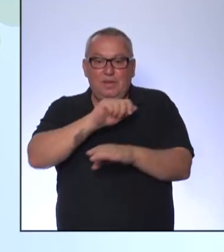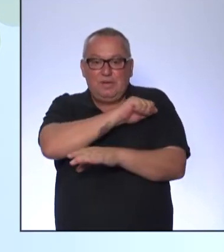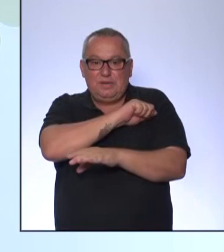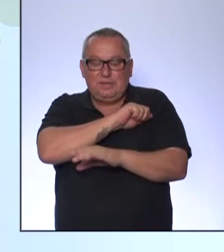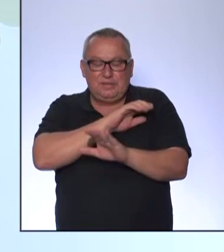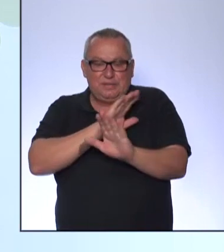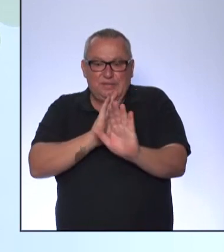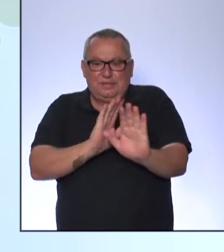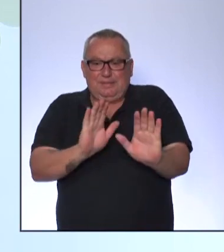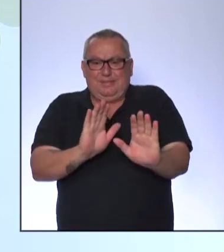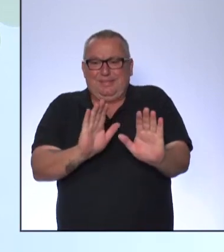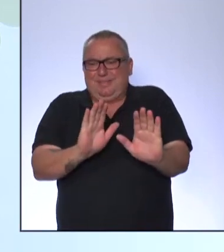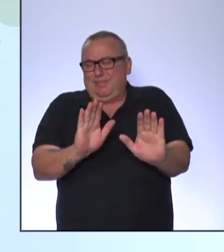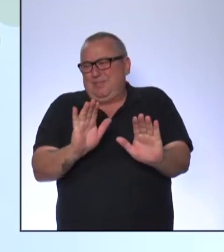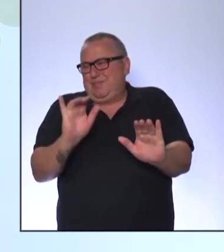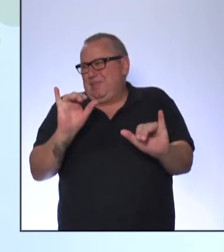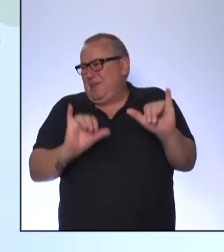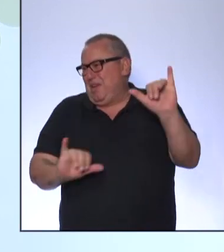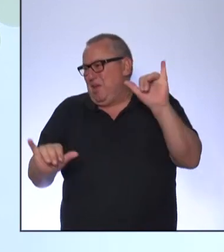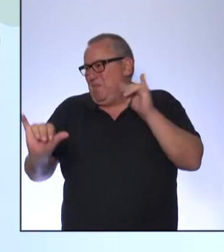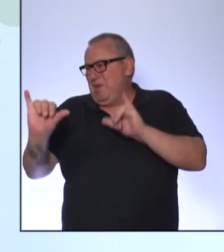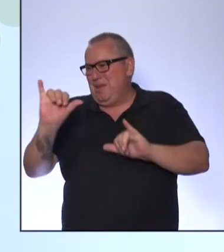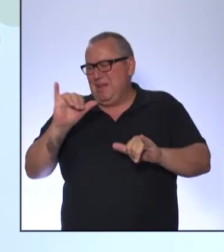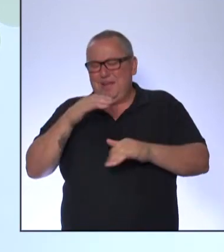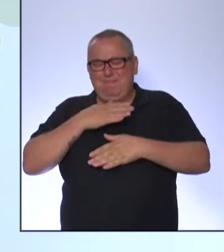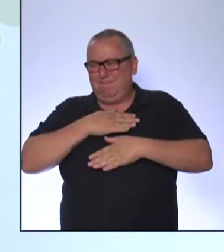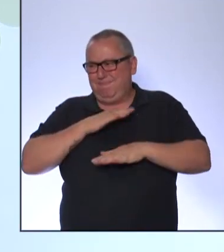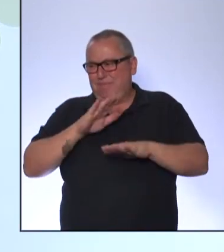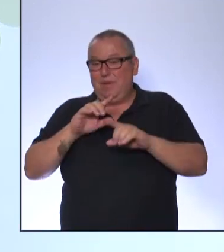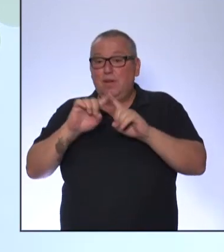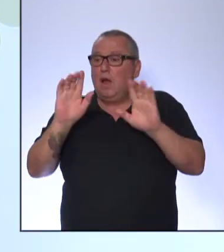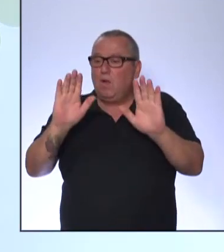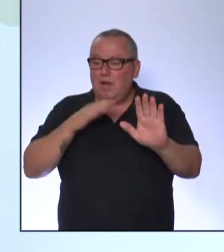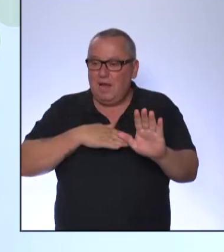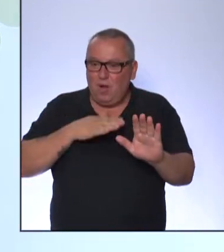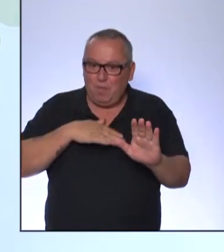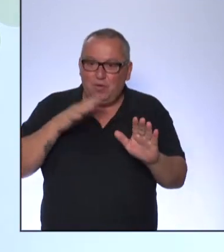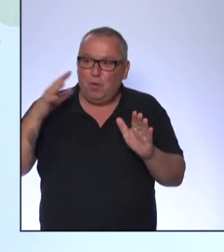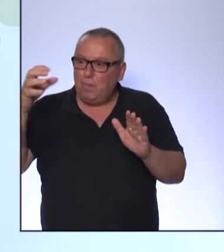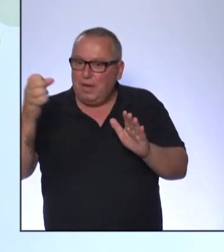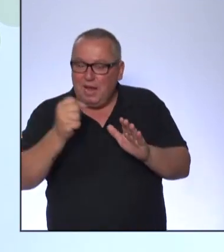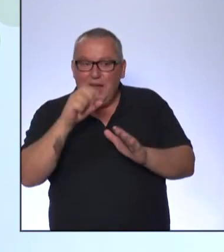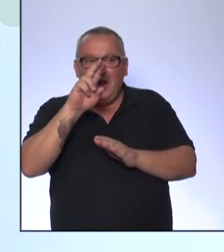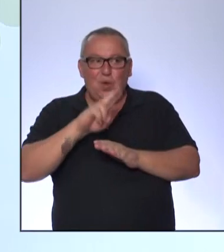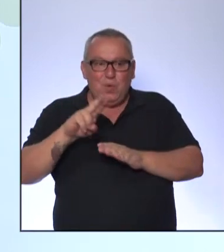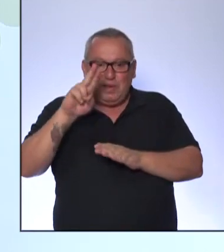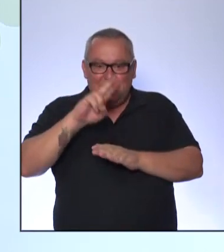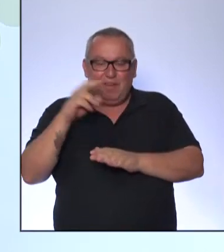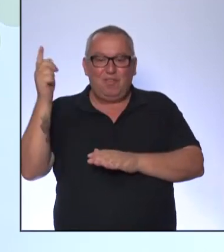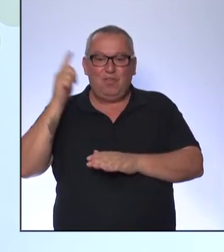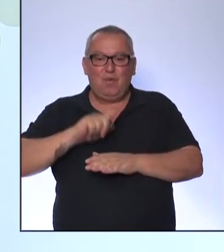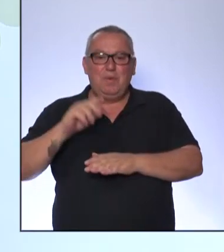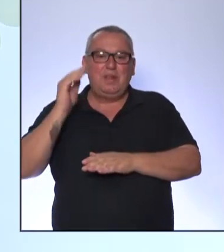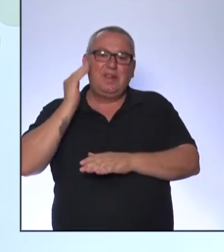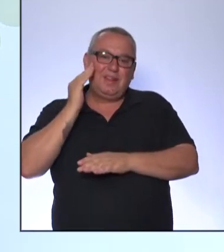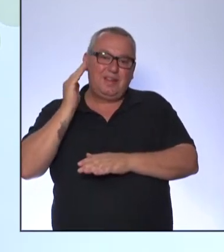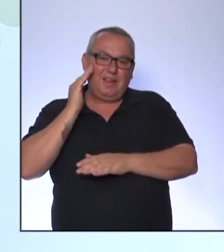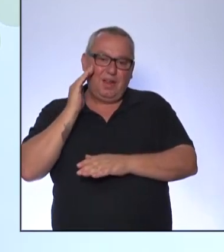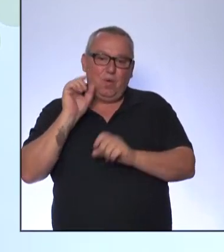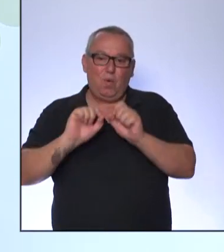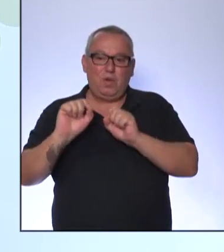à química, mas não, é só a gente pegar essa química e trazer e aplicar, que é super legal, e a gente começa a entender o que, de